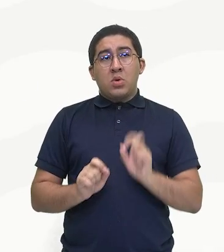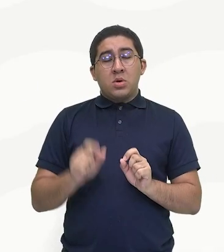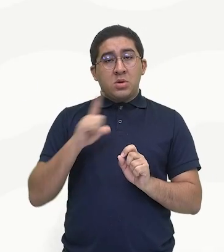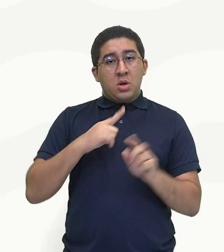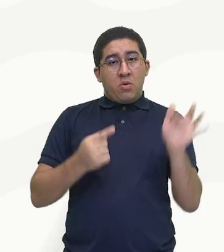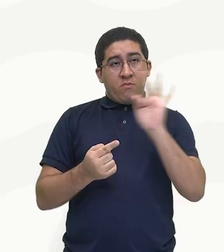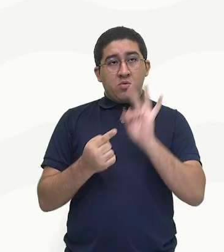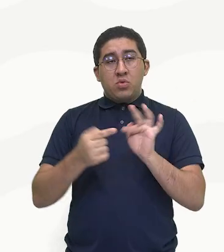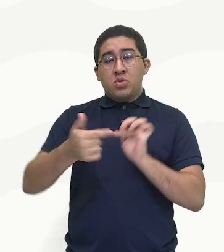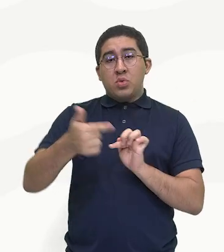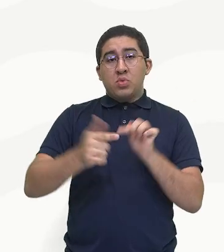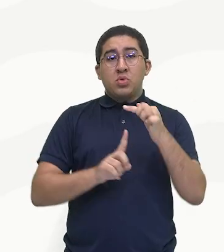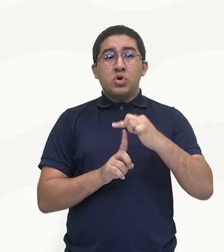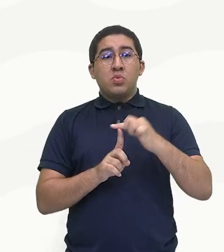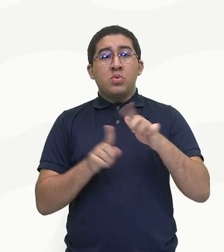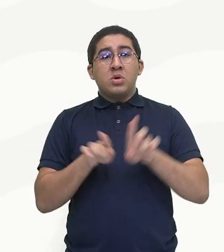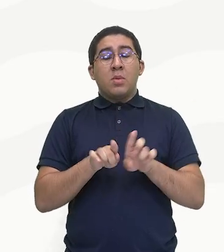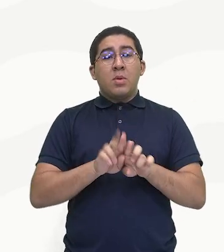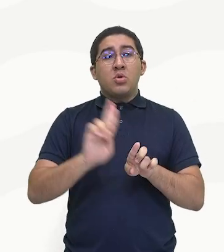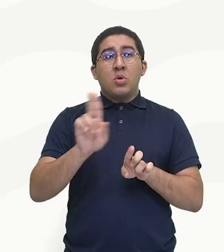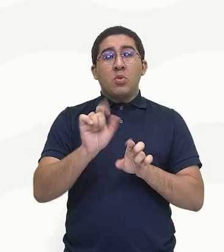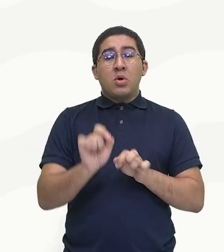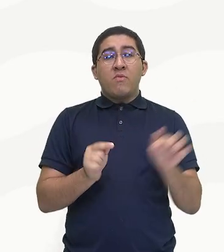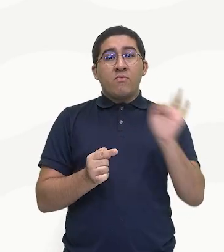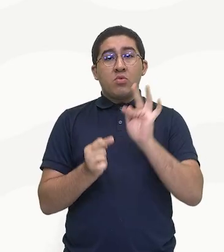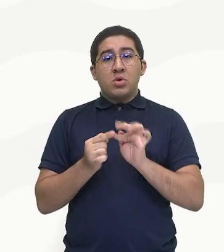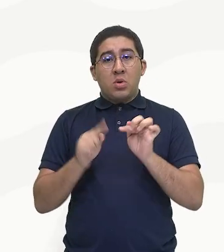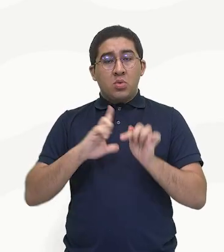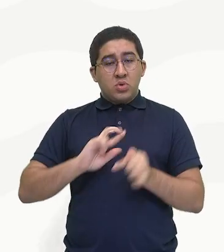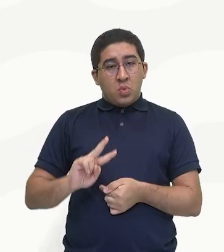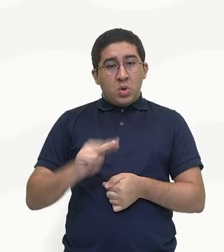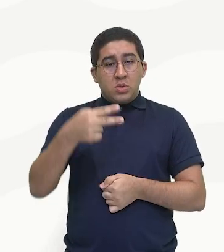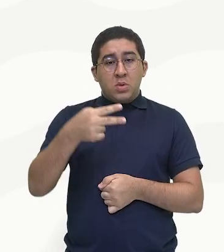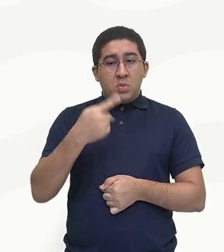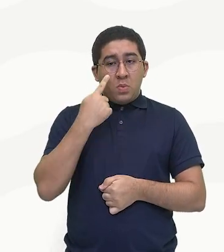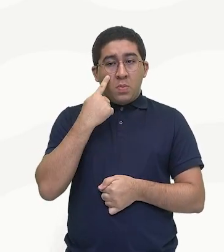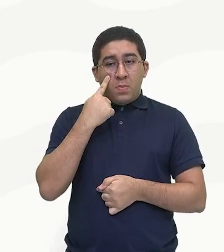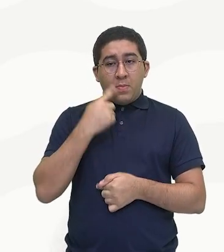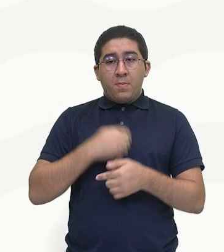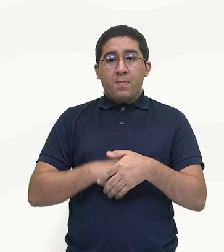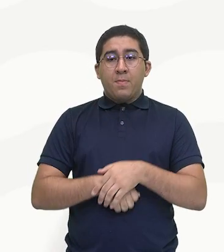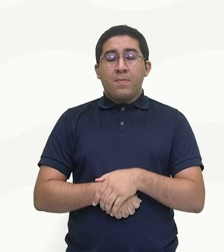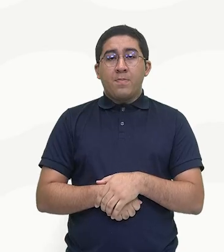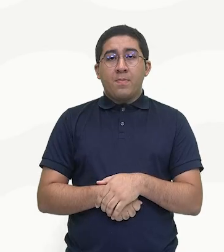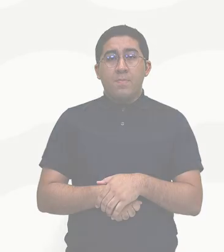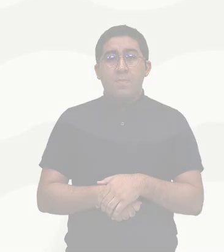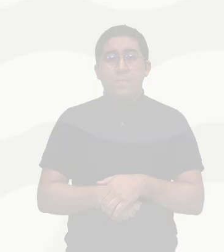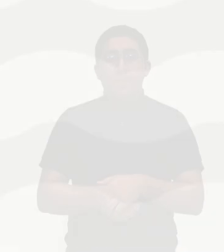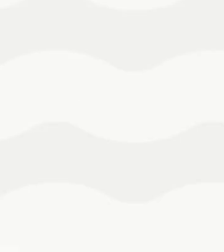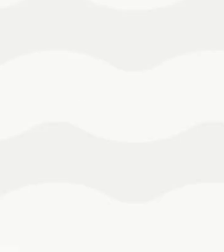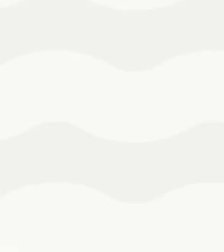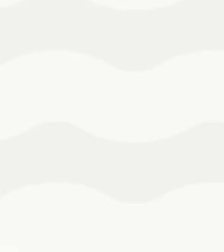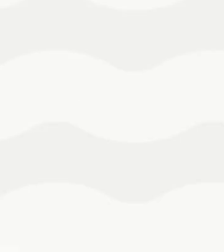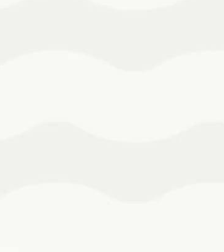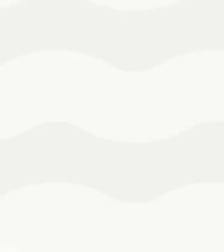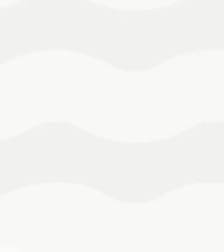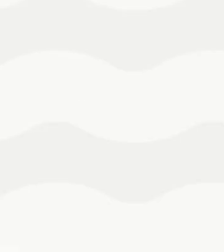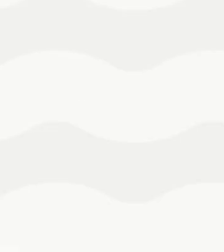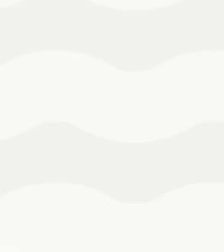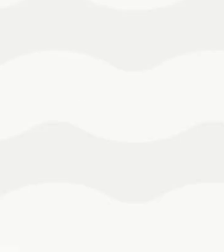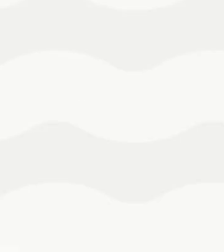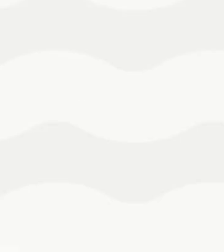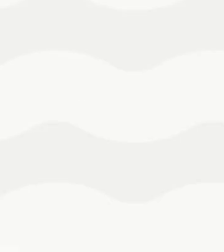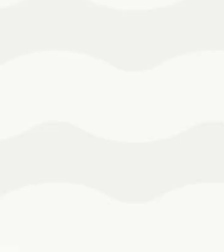do segundo grau, também chamada de função quadrática. Quando a gente tem um aumento na área, a gente